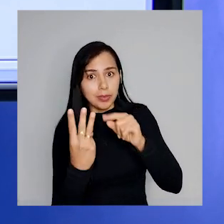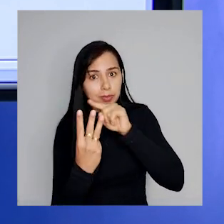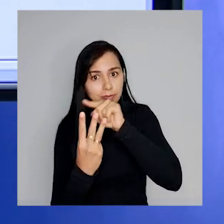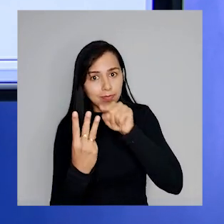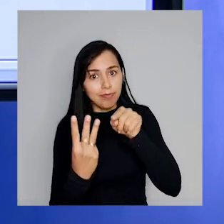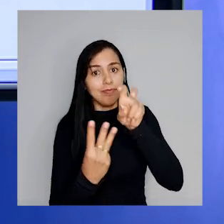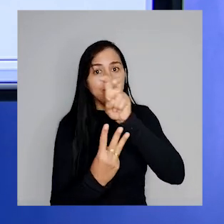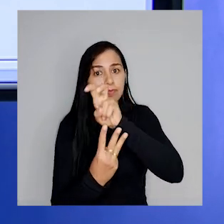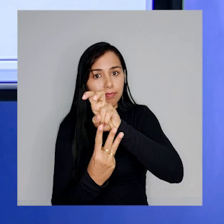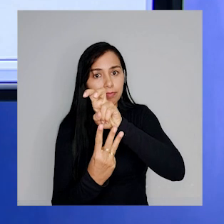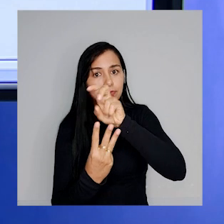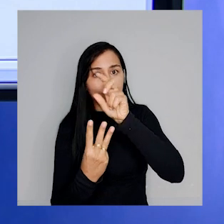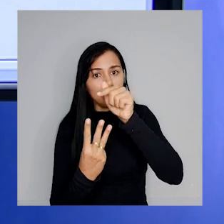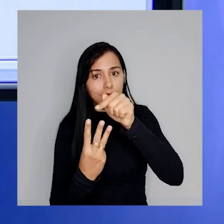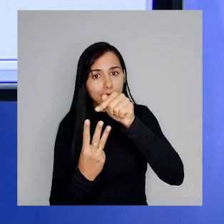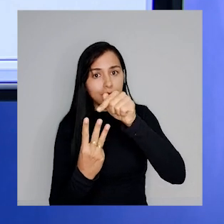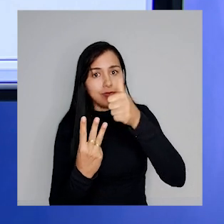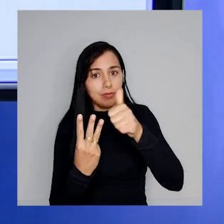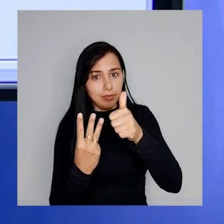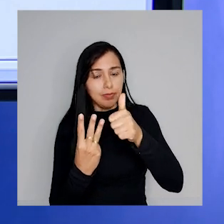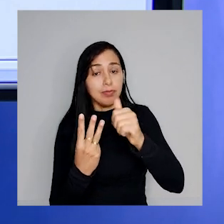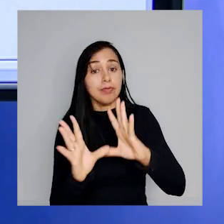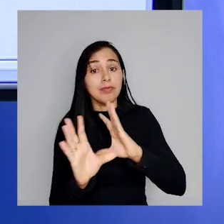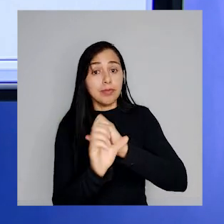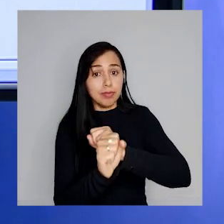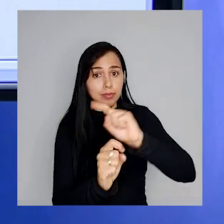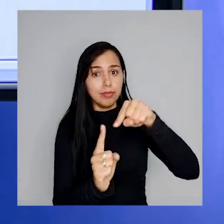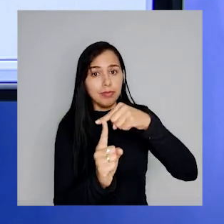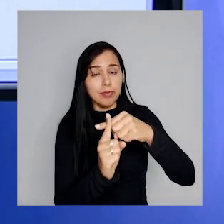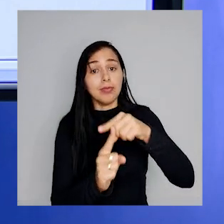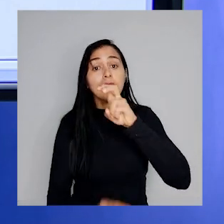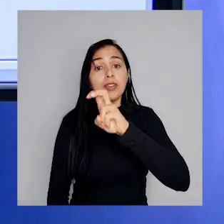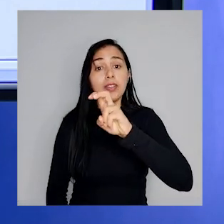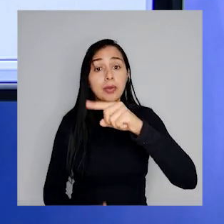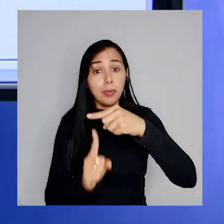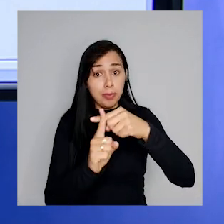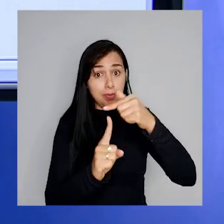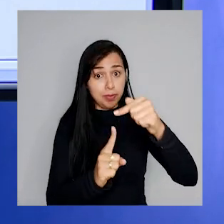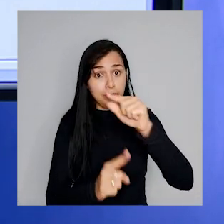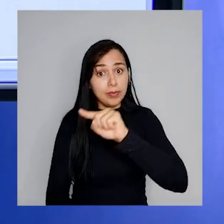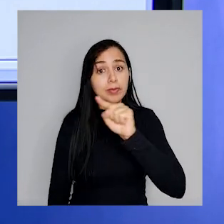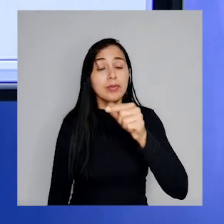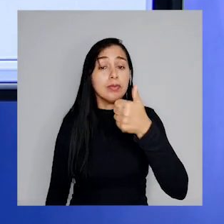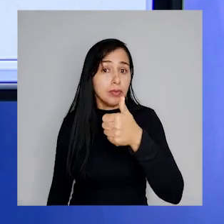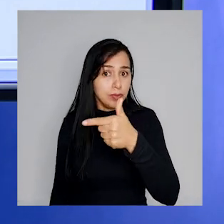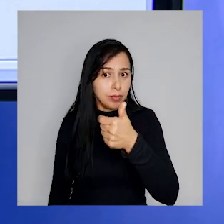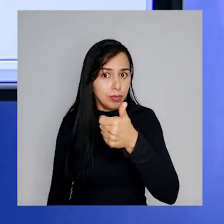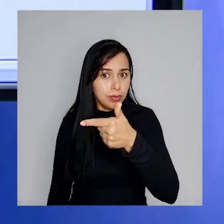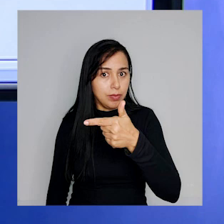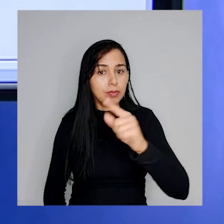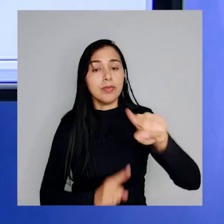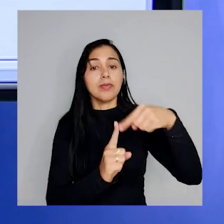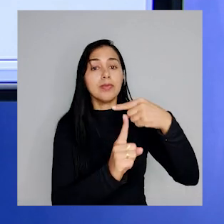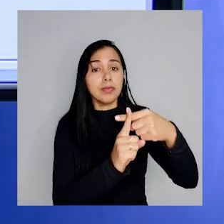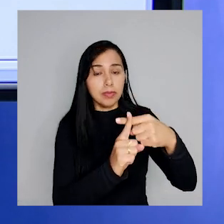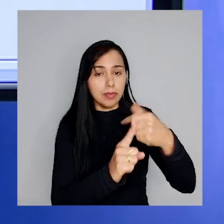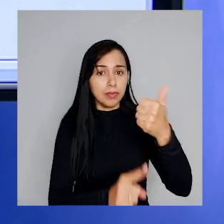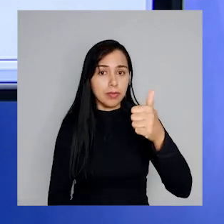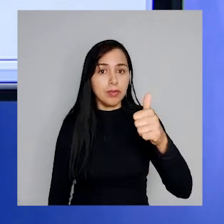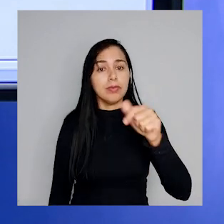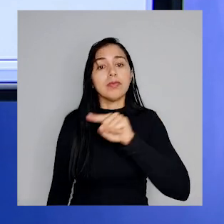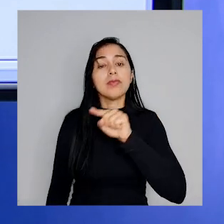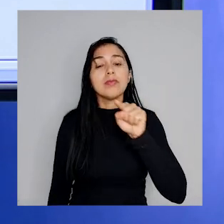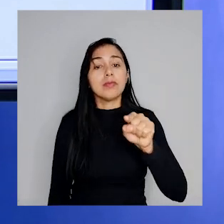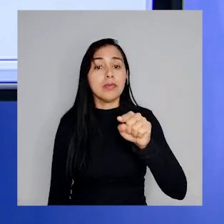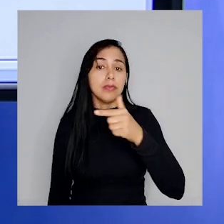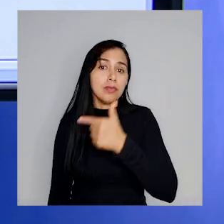5 mais 7 vai dar 12, certo? E 12 mais 11 vai dar um